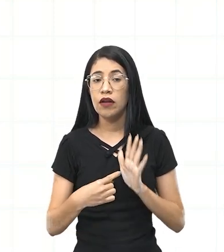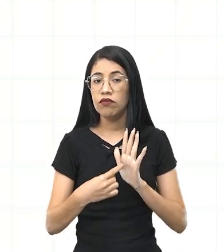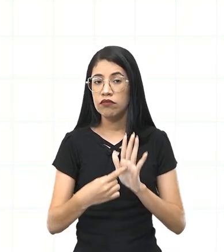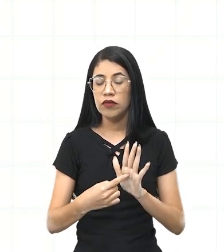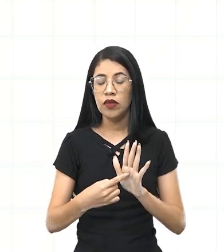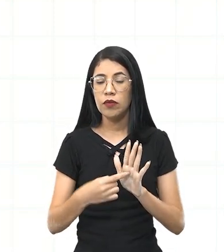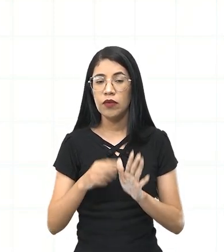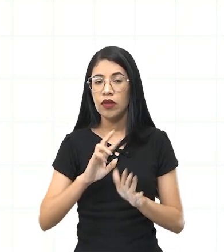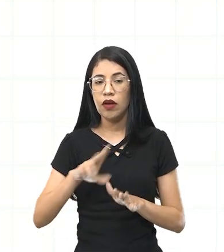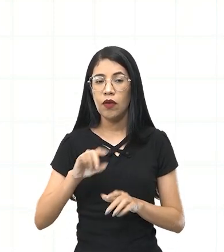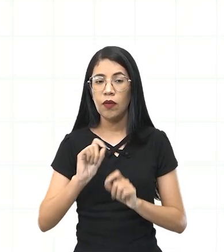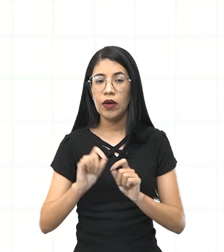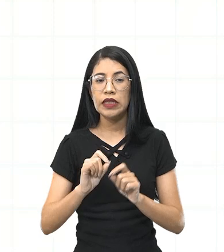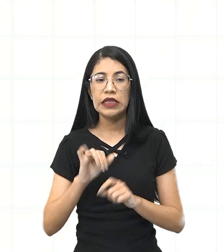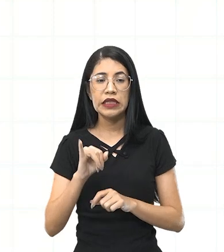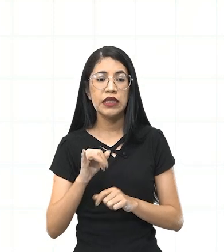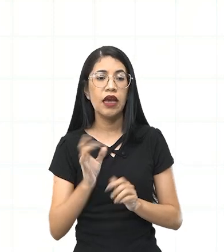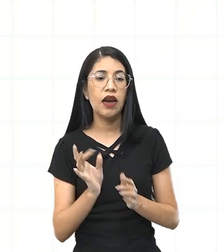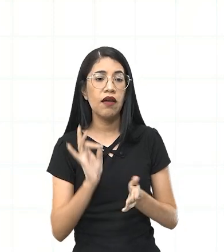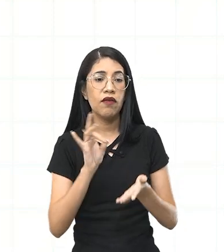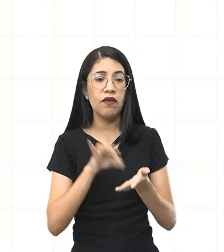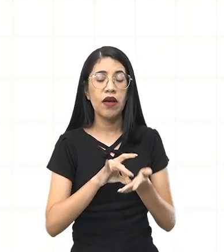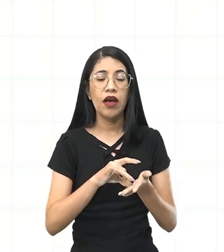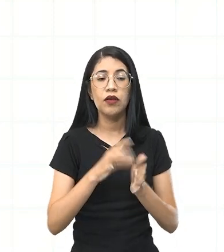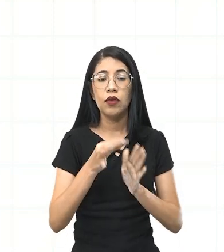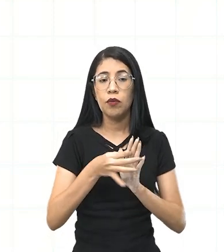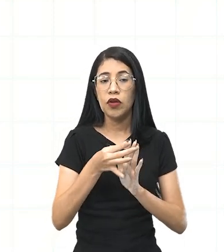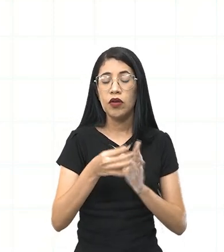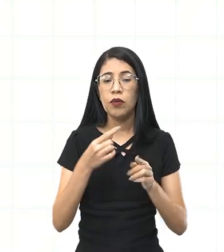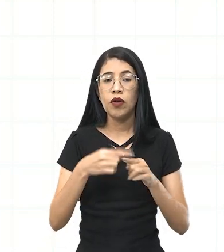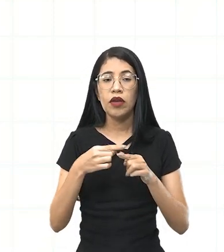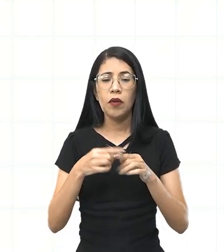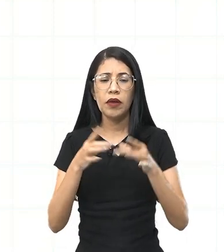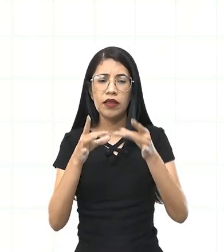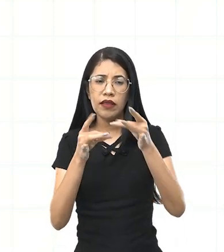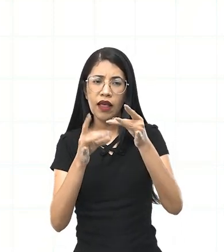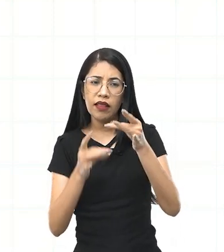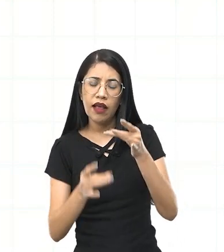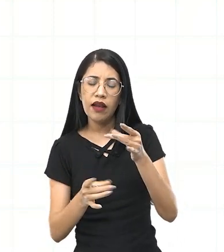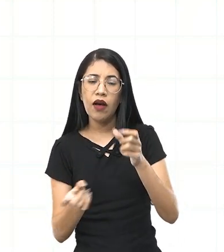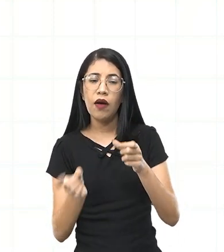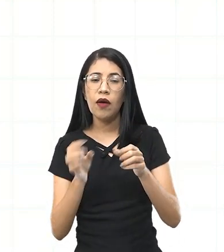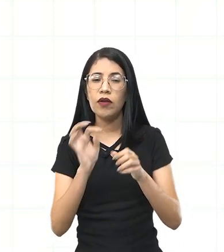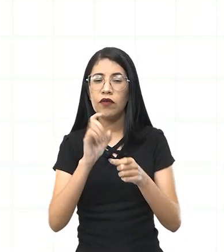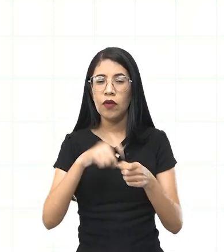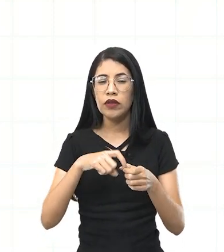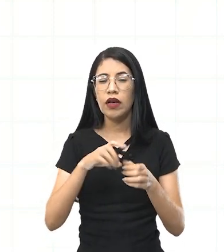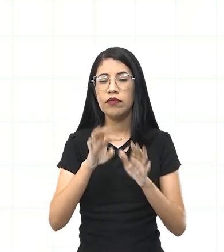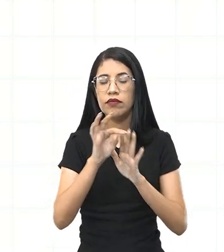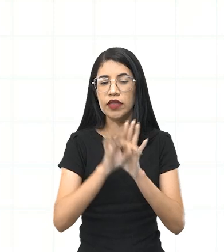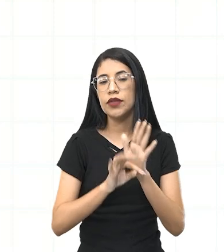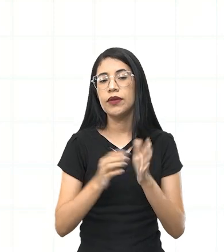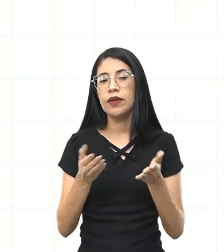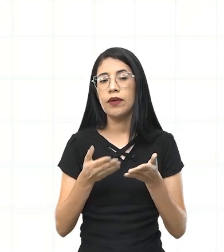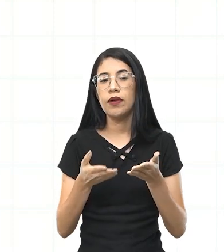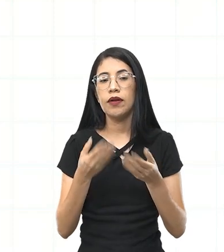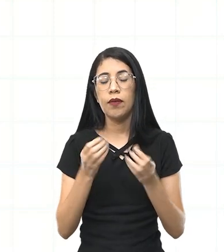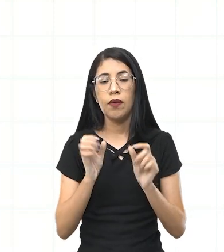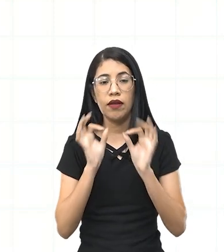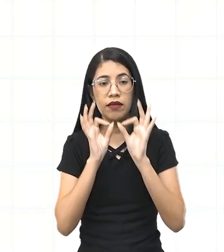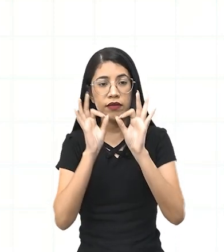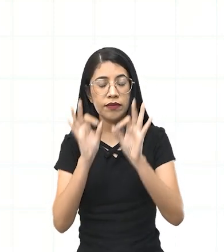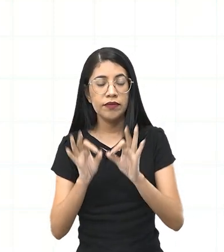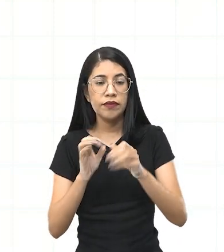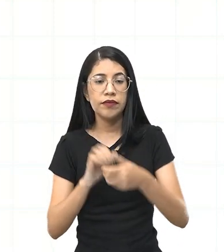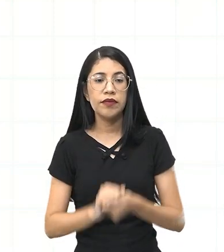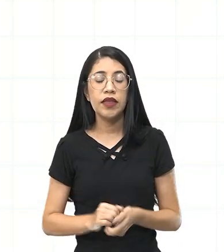aqui, né, o que se era fato e opinião, porque eu queria olhar o texto todo para a gente voltar, então, para essa parte. Ó.